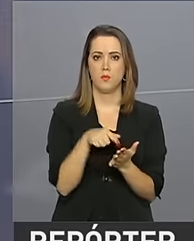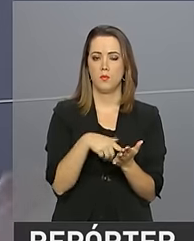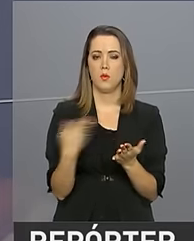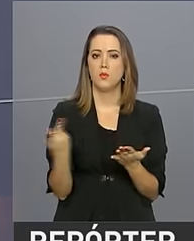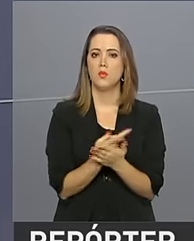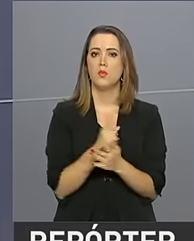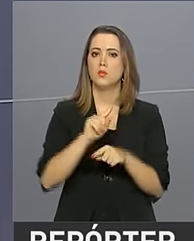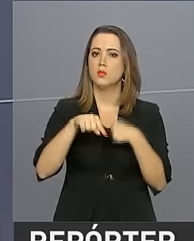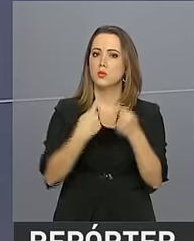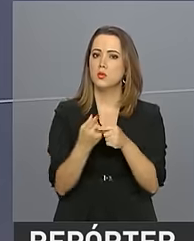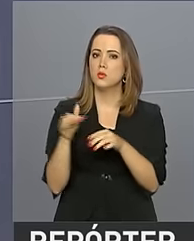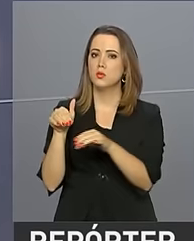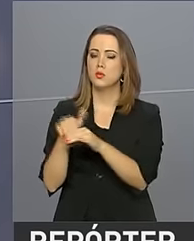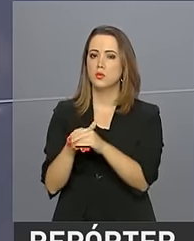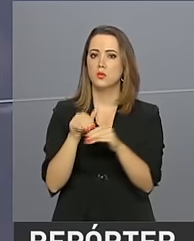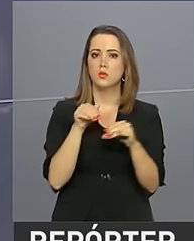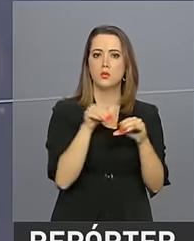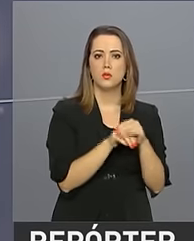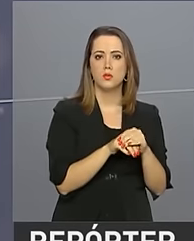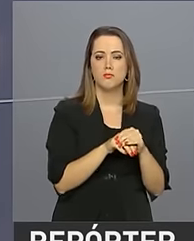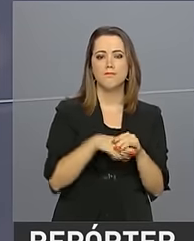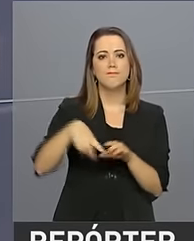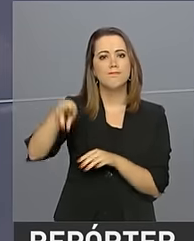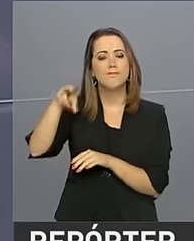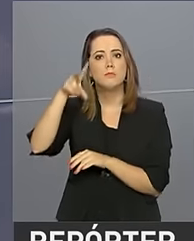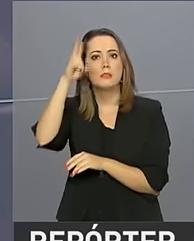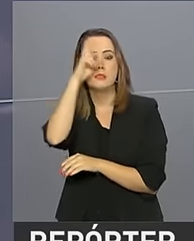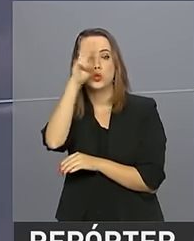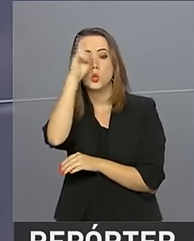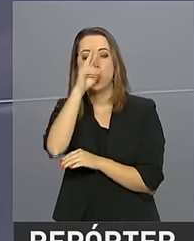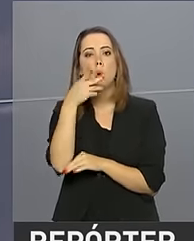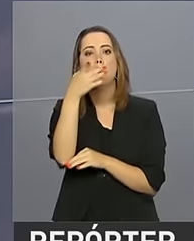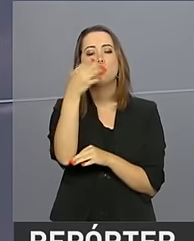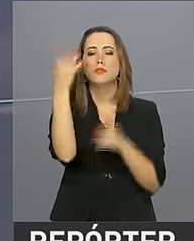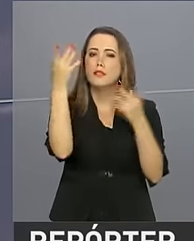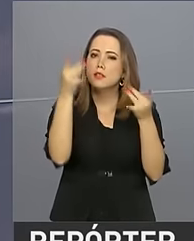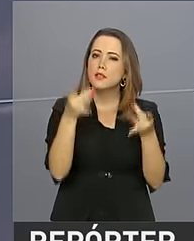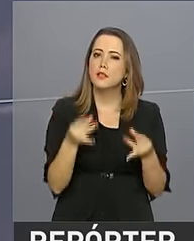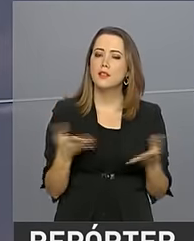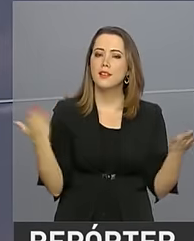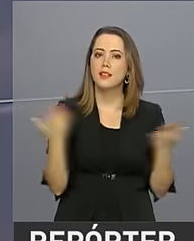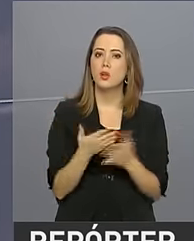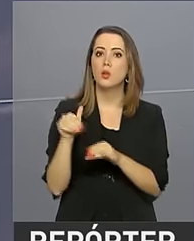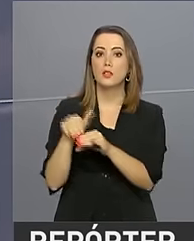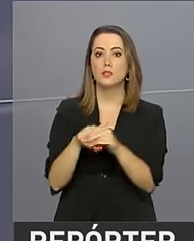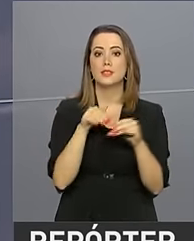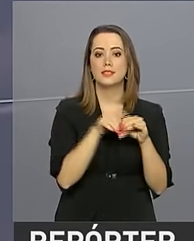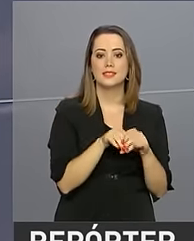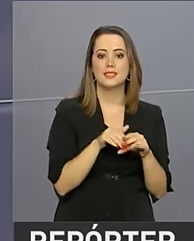essa posse acontece depois de uma votação histórica no Congresso. Conta pra gente como é que foi essa votação.